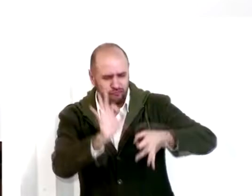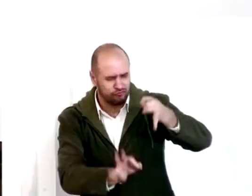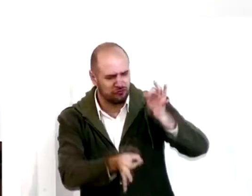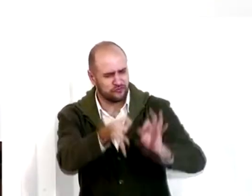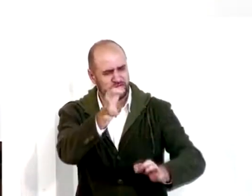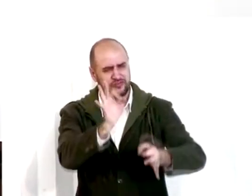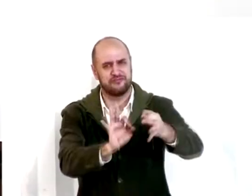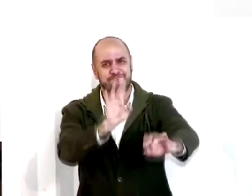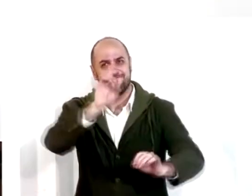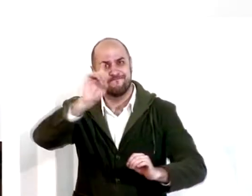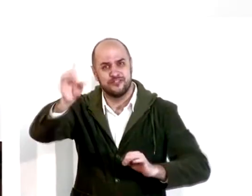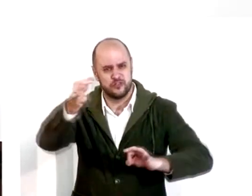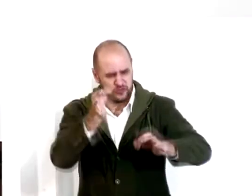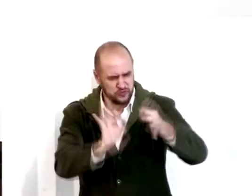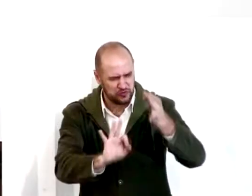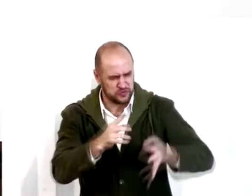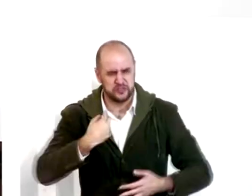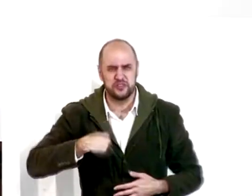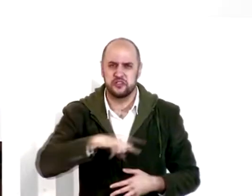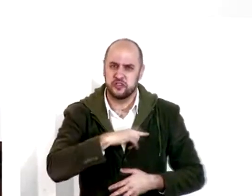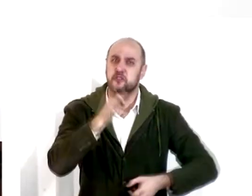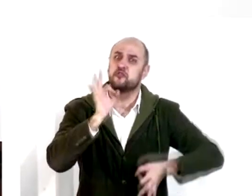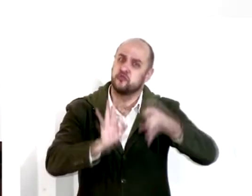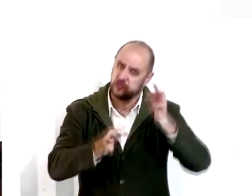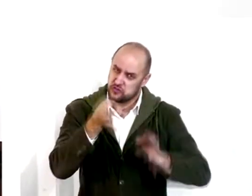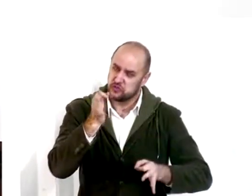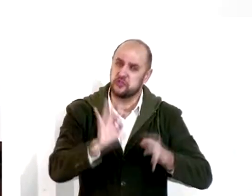causa. Deus julgará a tua causa.